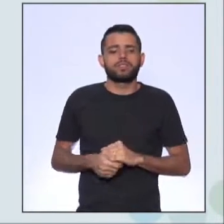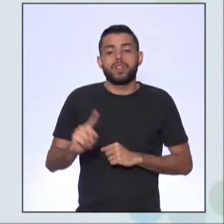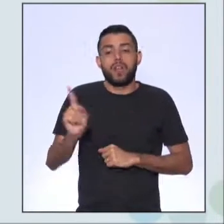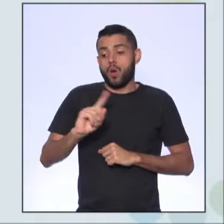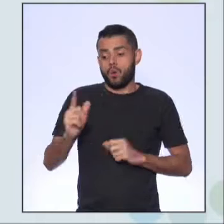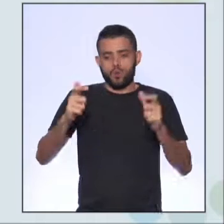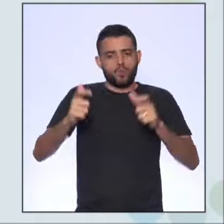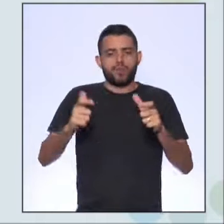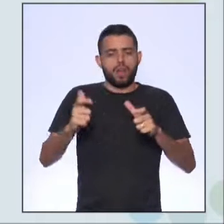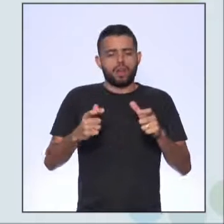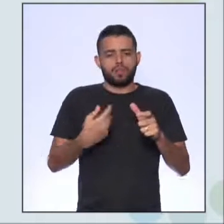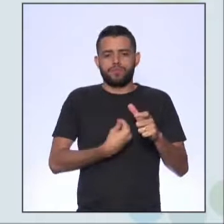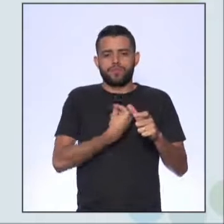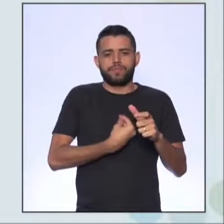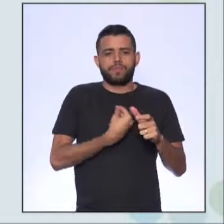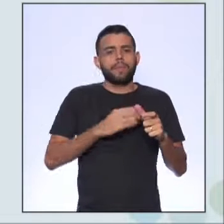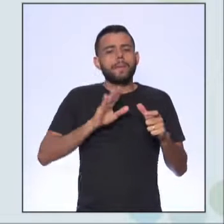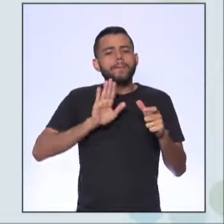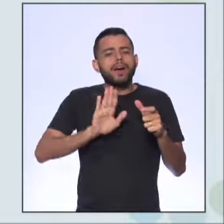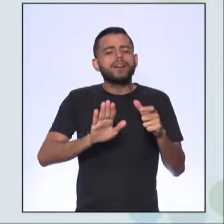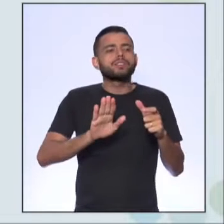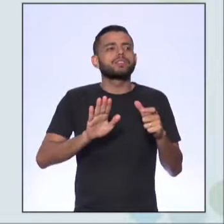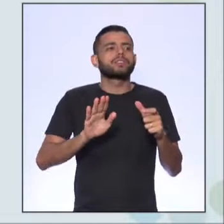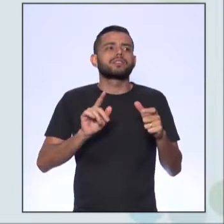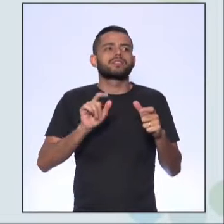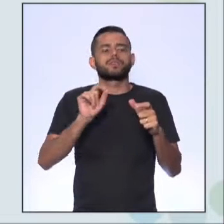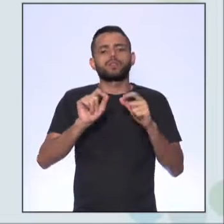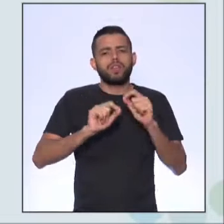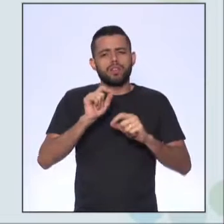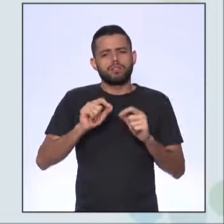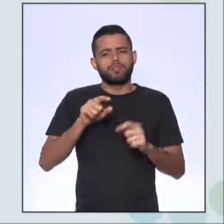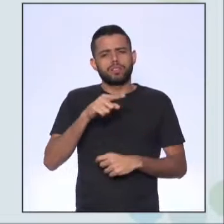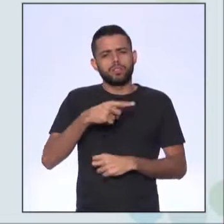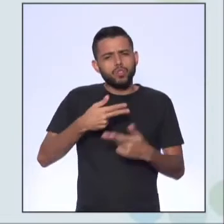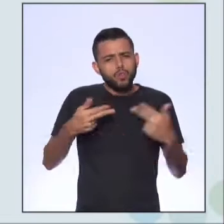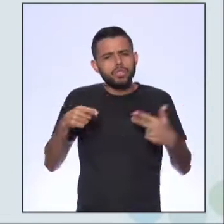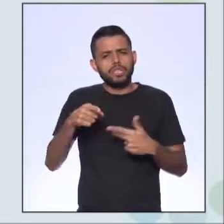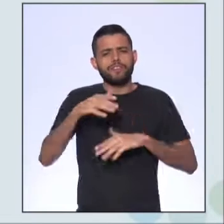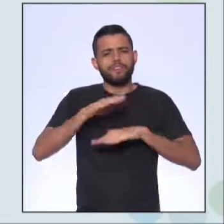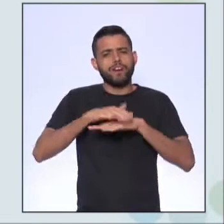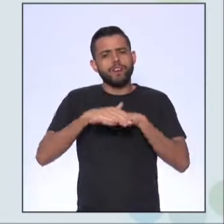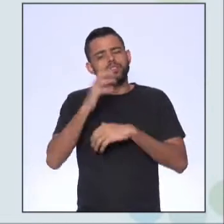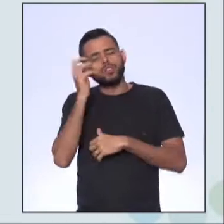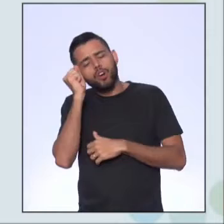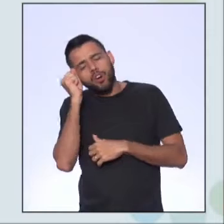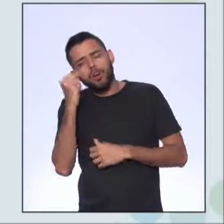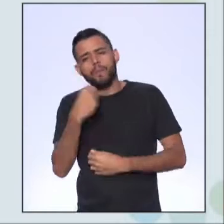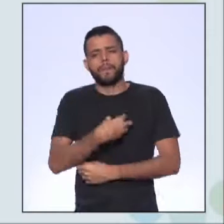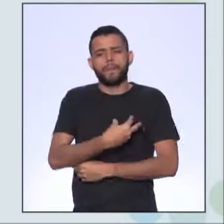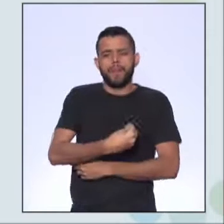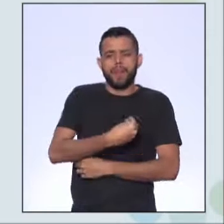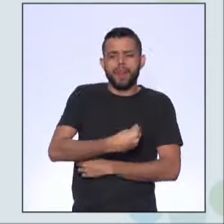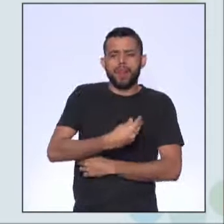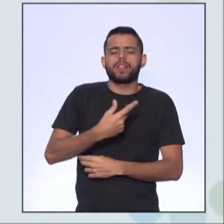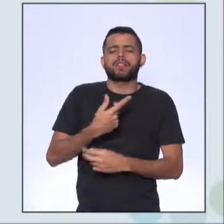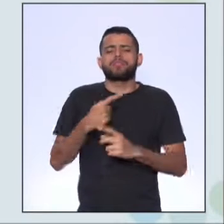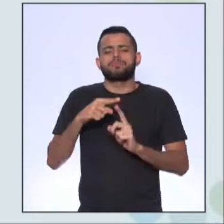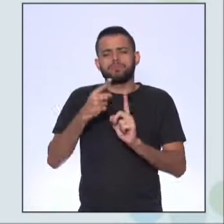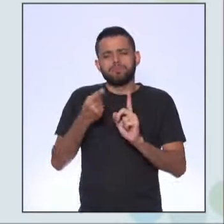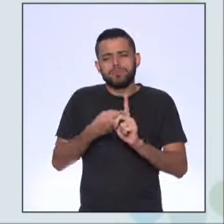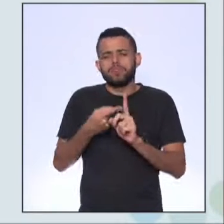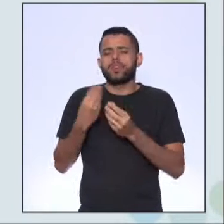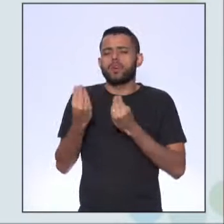seu habitat, e sim a sua atividade, como ele dorme, como ele amamenta, como ele